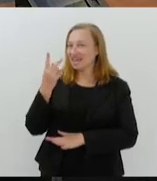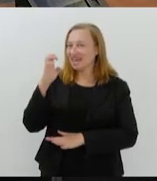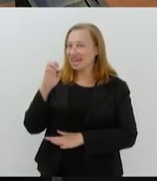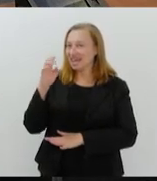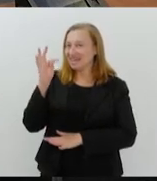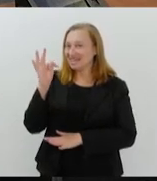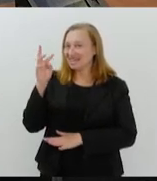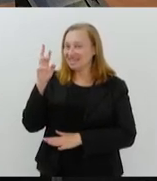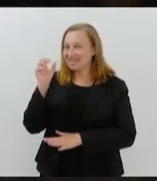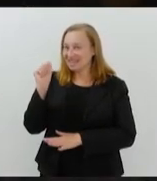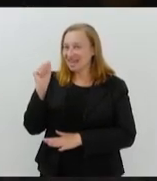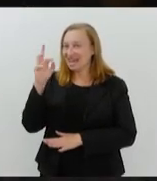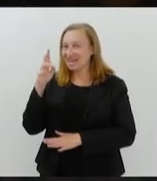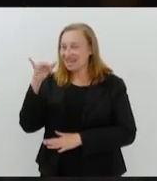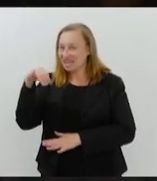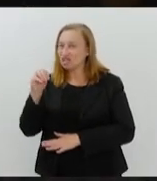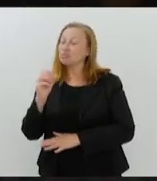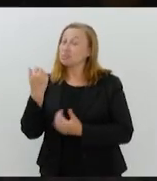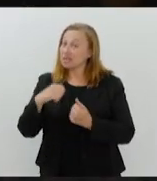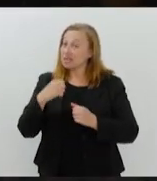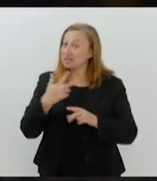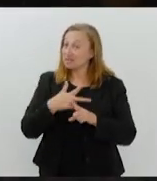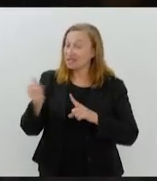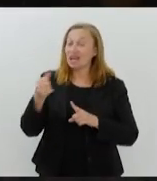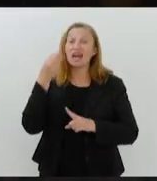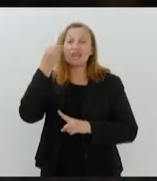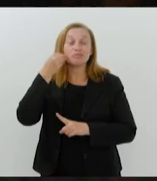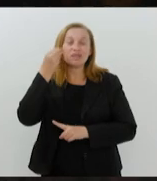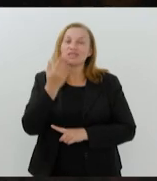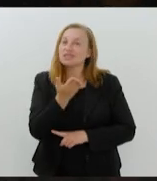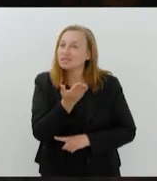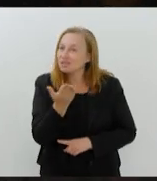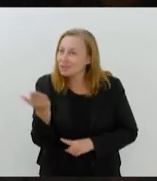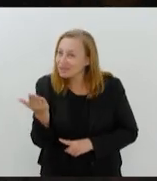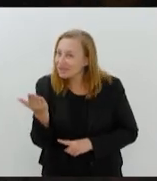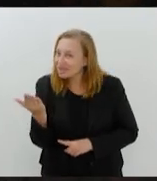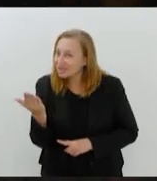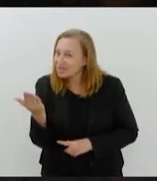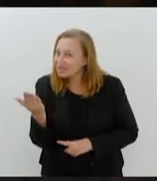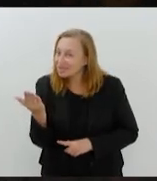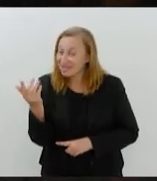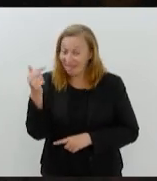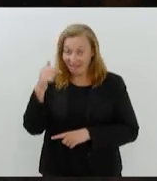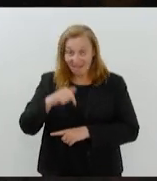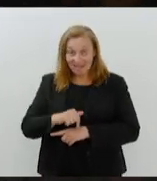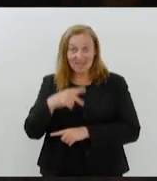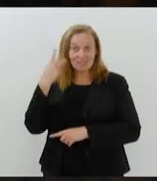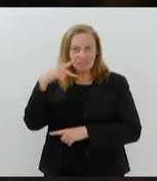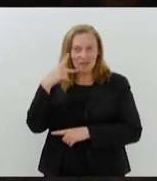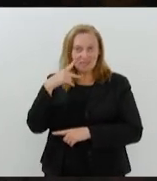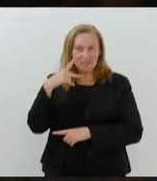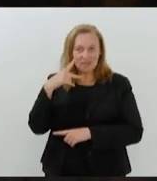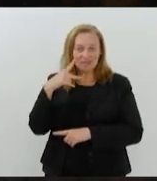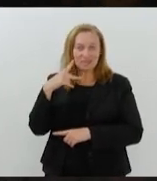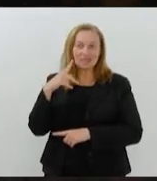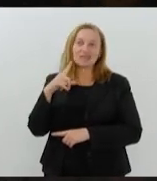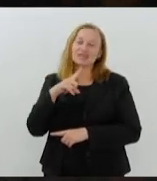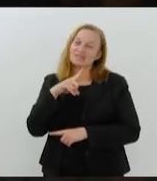verdade, precisa ser vencido, porque a experiência de vossas excelências aqui no parlamento muito